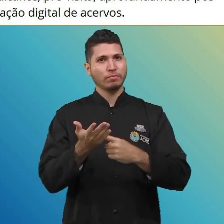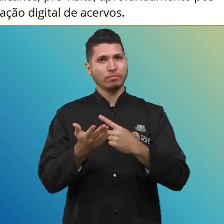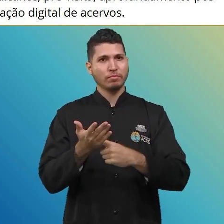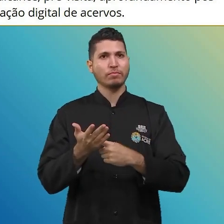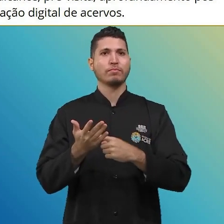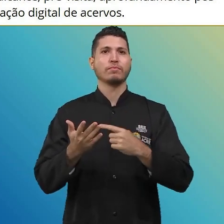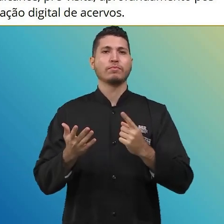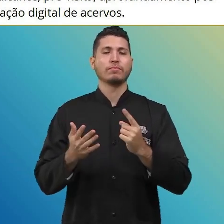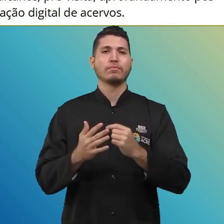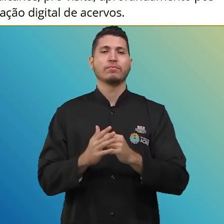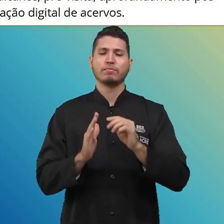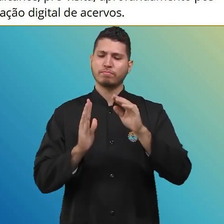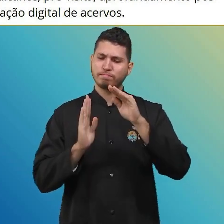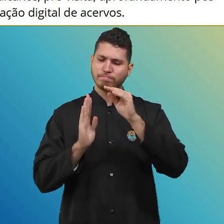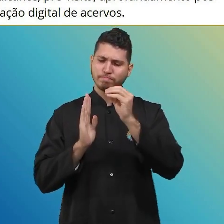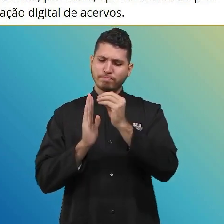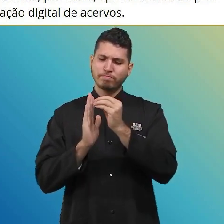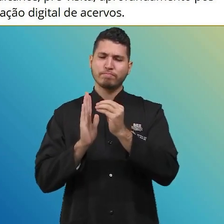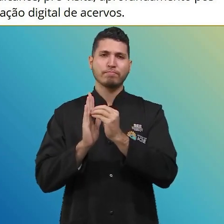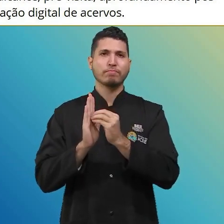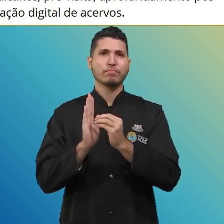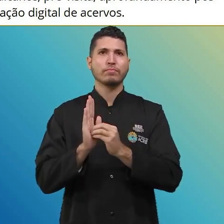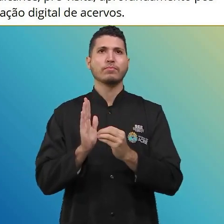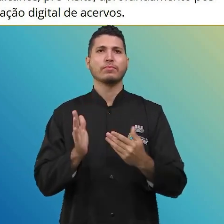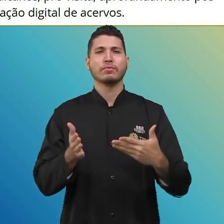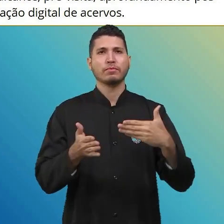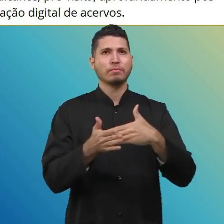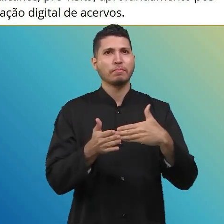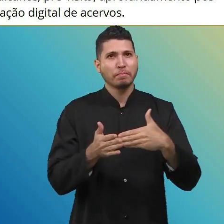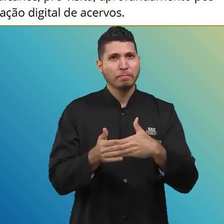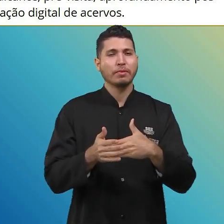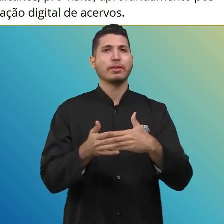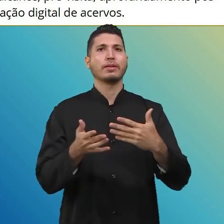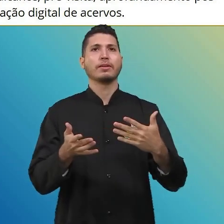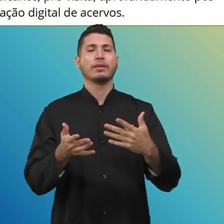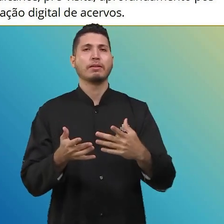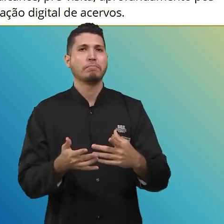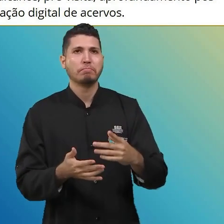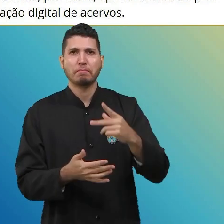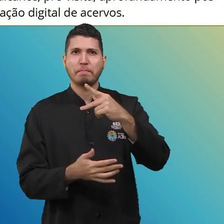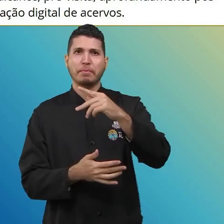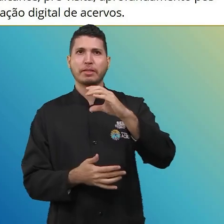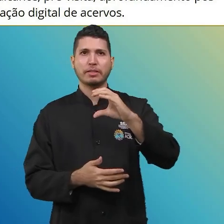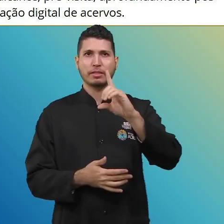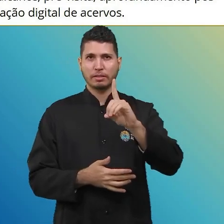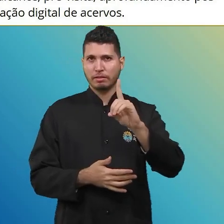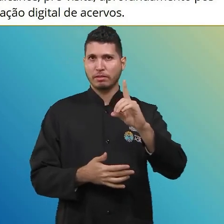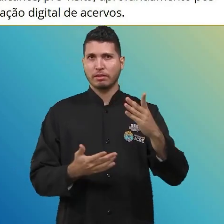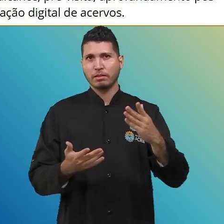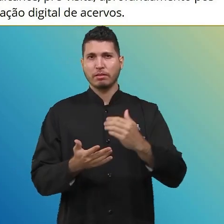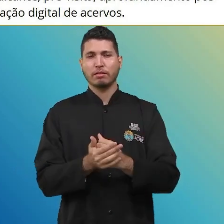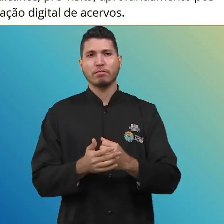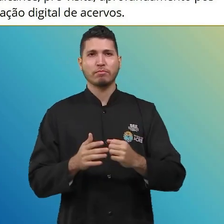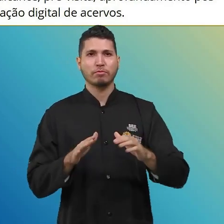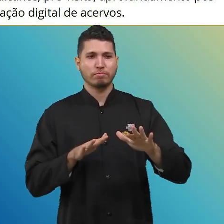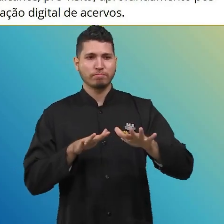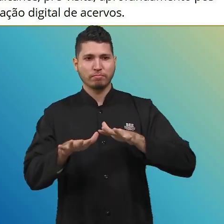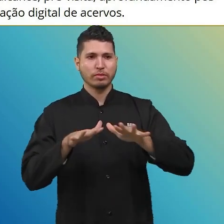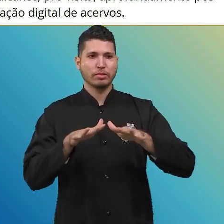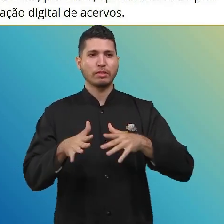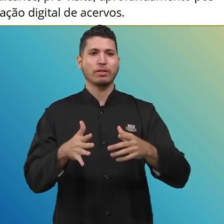e físicas. De repente, uma pessoa que tem dificuldade com altura ou dificuldade com